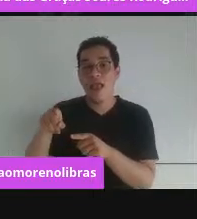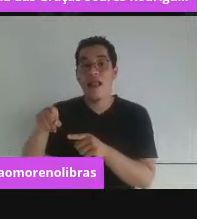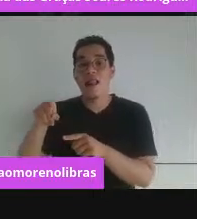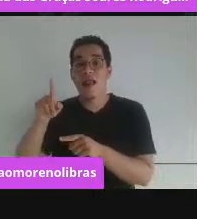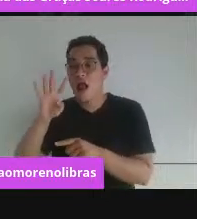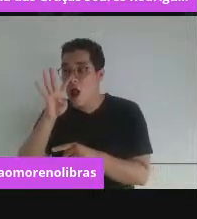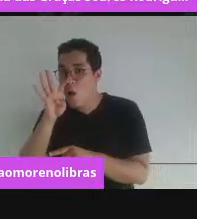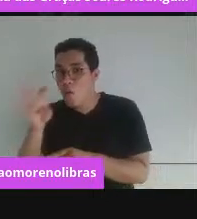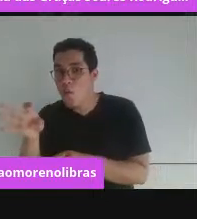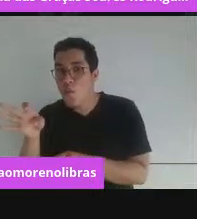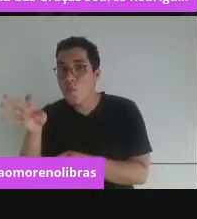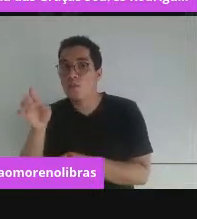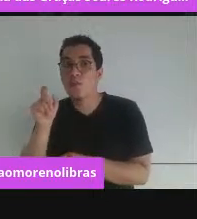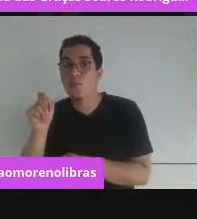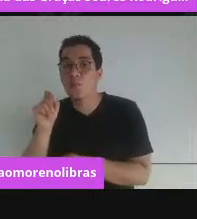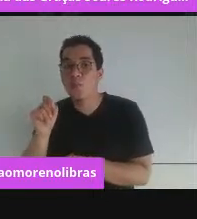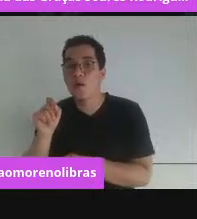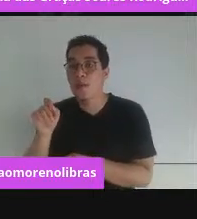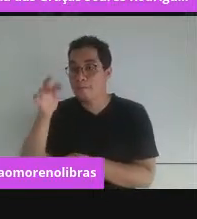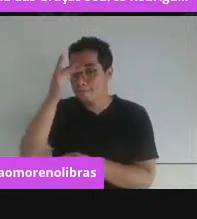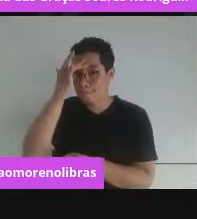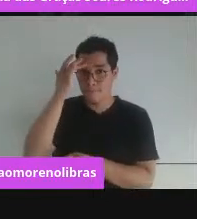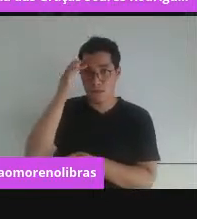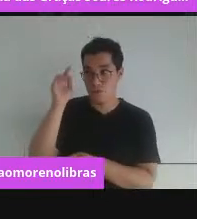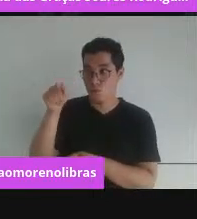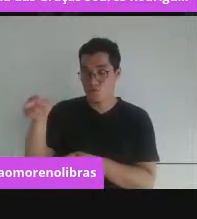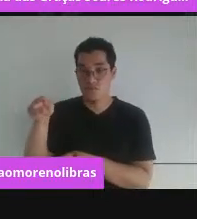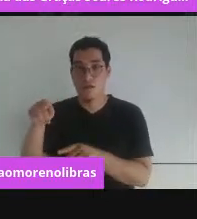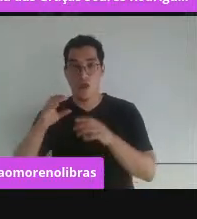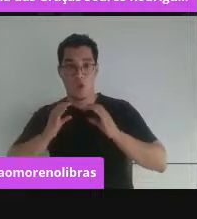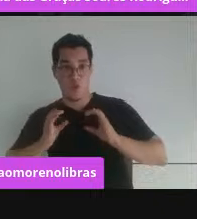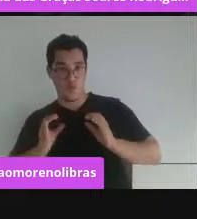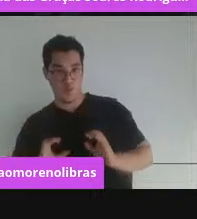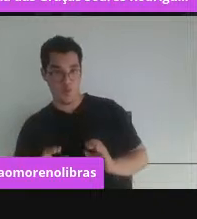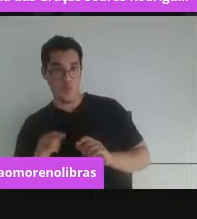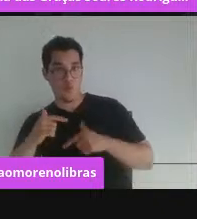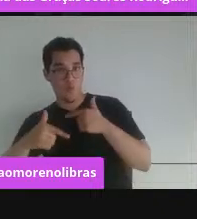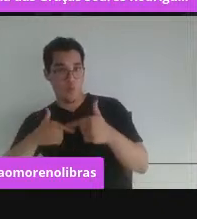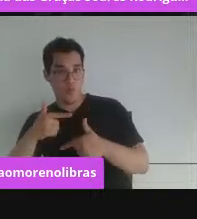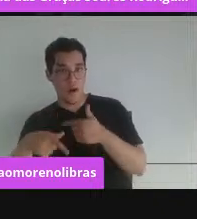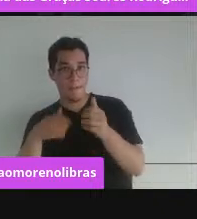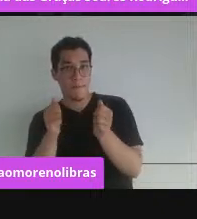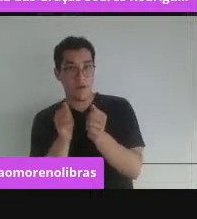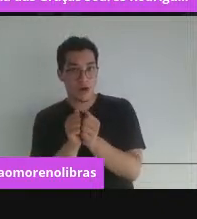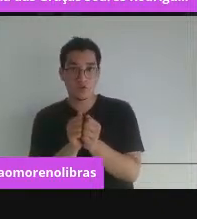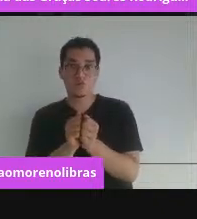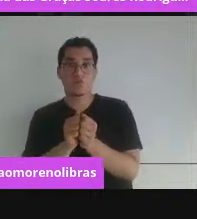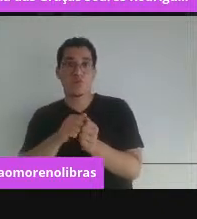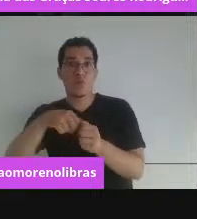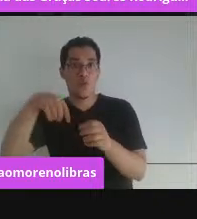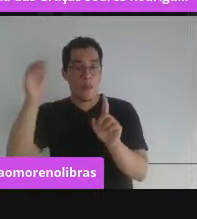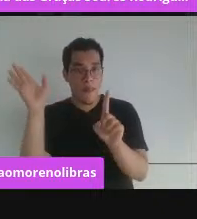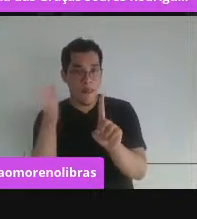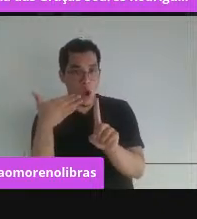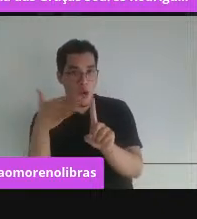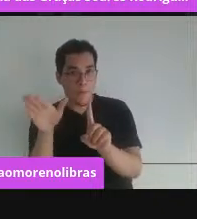perguntava sobre o afastamento de Rotava, publicado no Diário Oficial, Moro respondeu pela